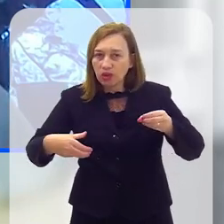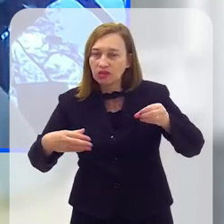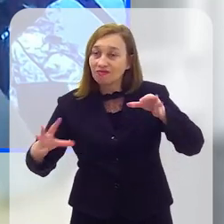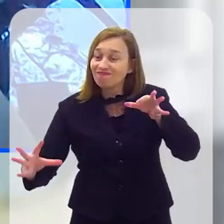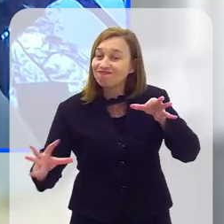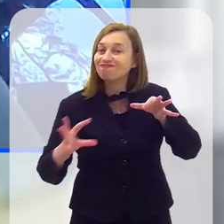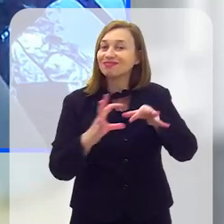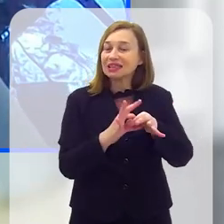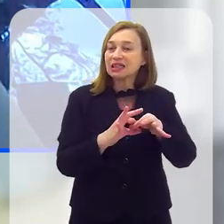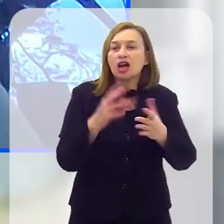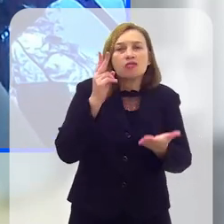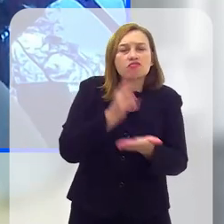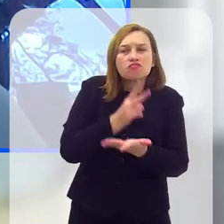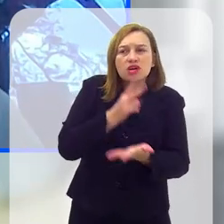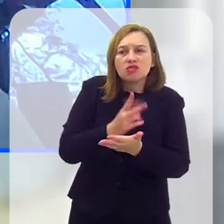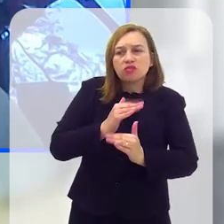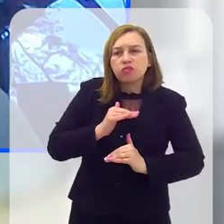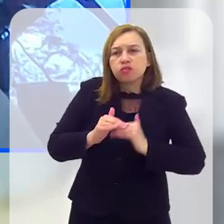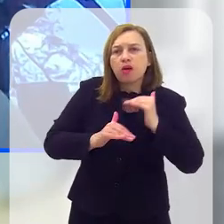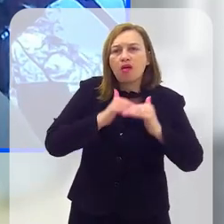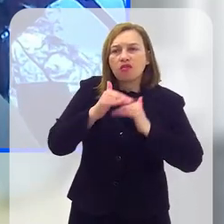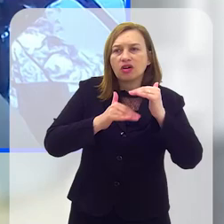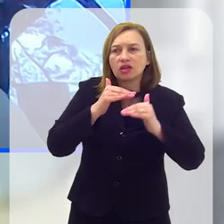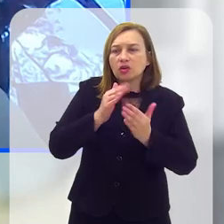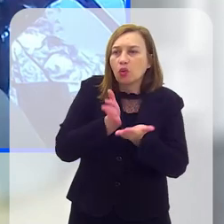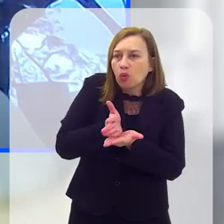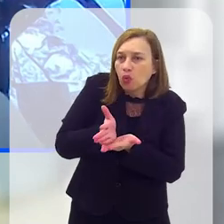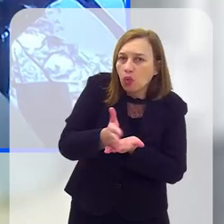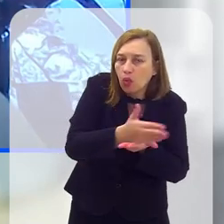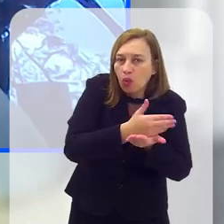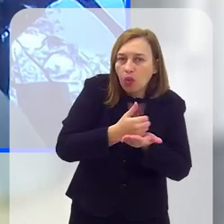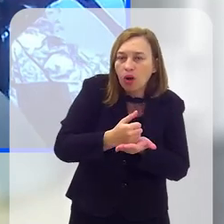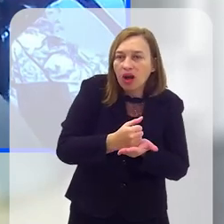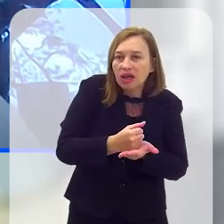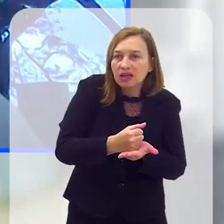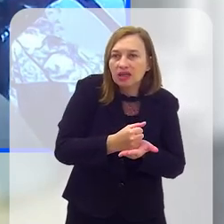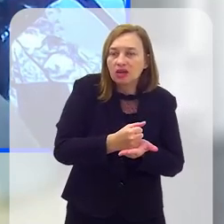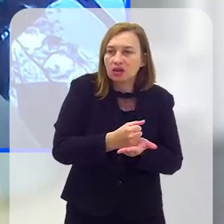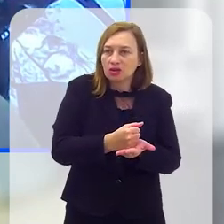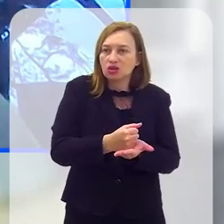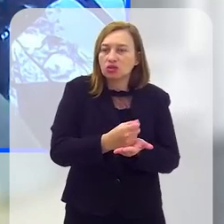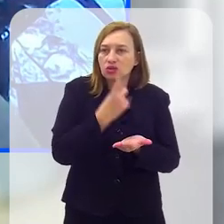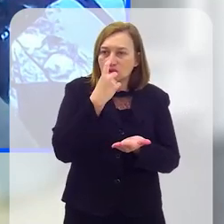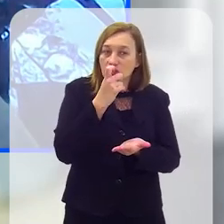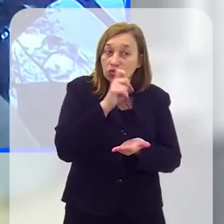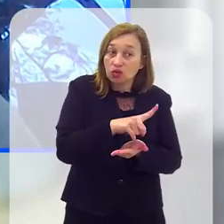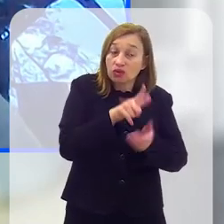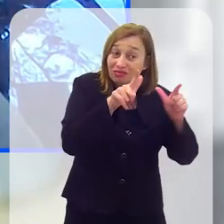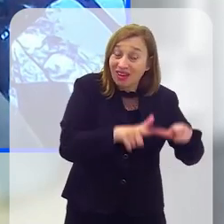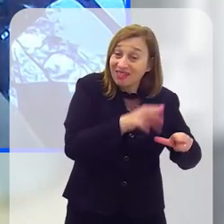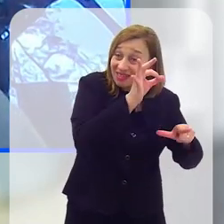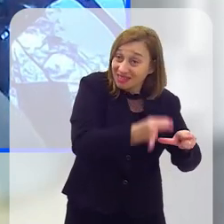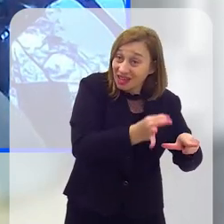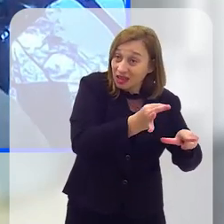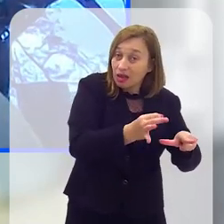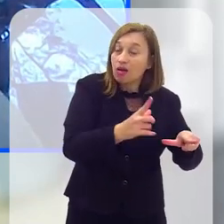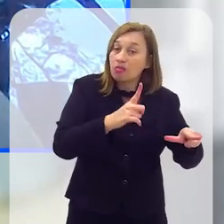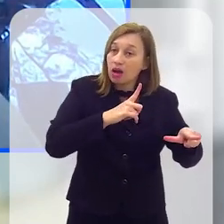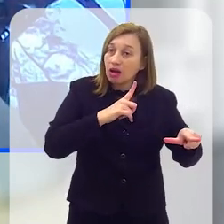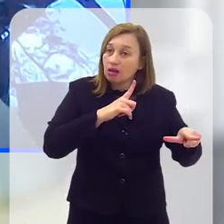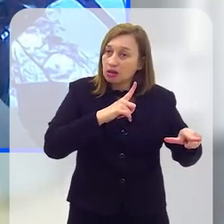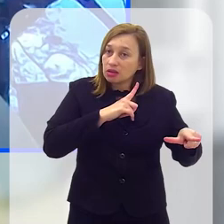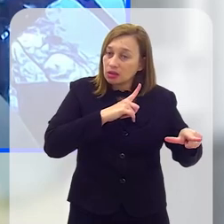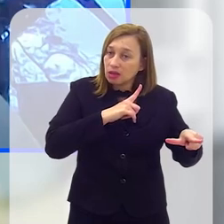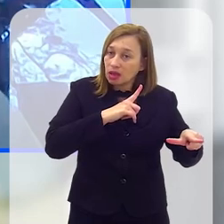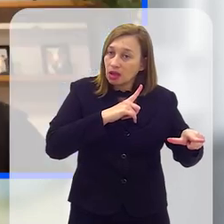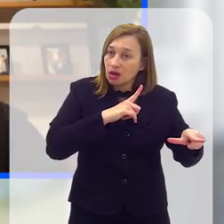saneamento integrado. Então, mesmo que a gente avance com a coleta adequada e o tratamento final dos esgotos sanitários, para ter